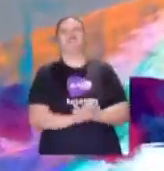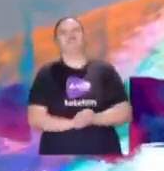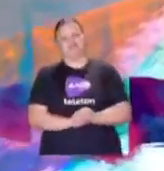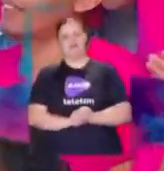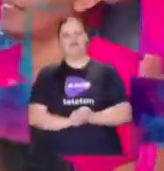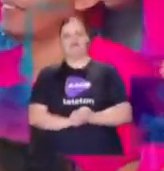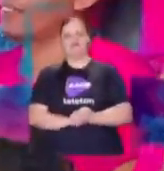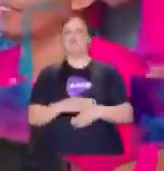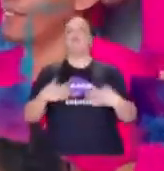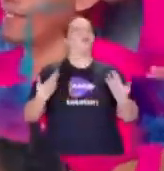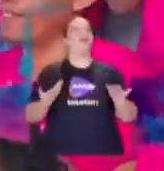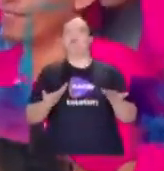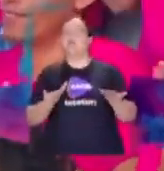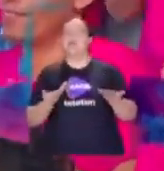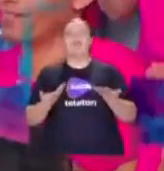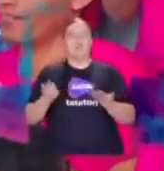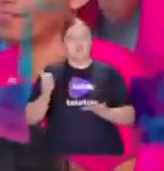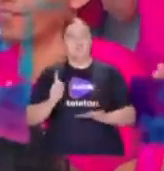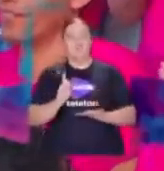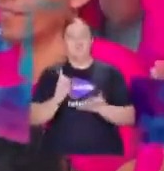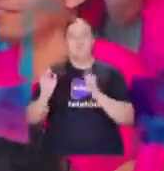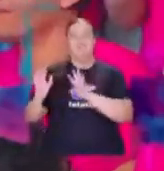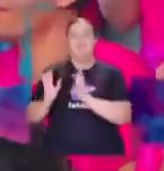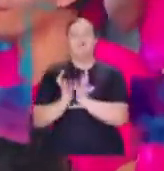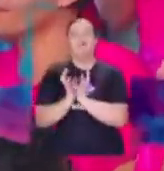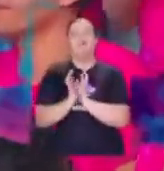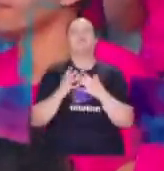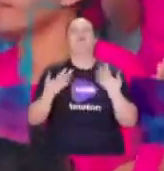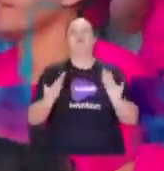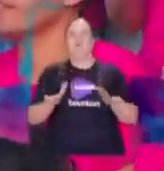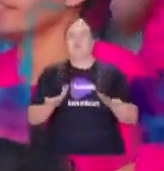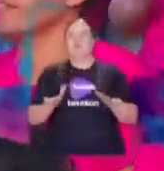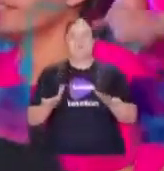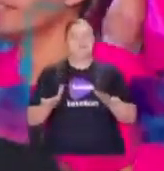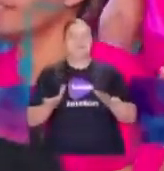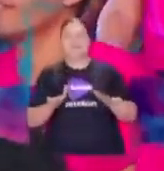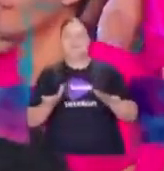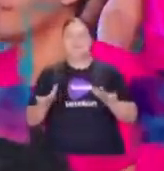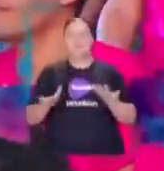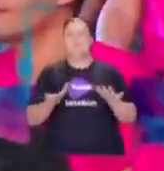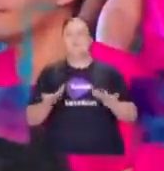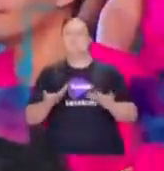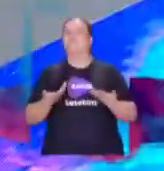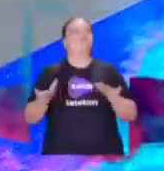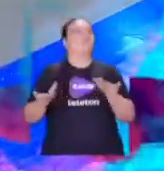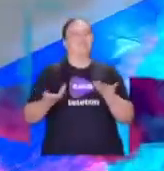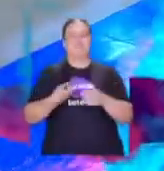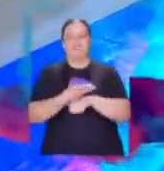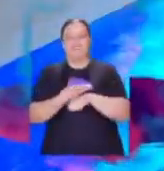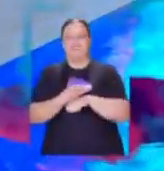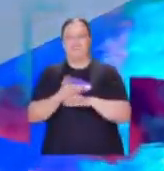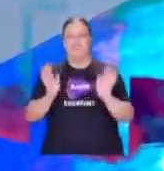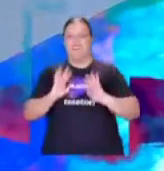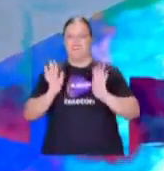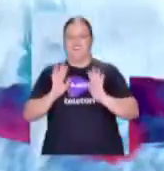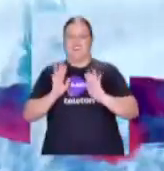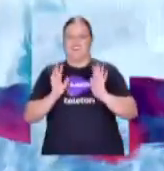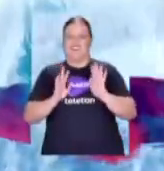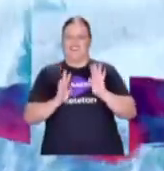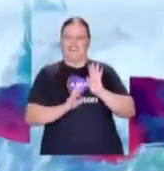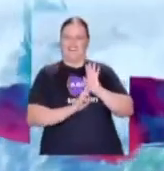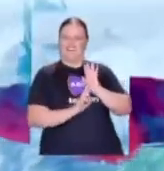Onde eles estão? Cadê? Fadelito! Cadê? Onde eles estão? Cadê você? Ai,